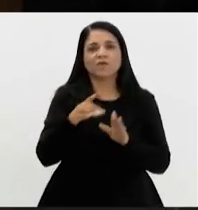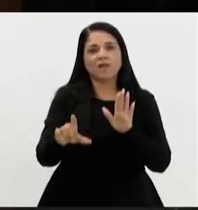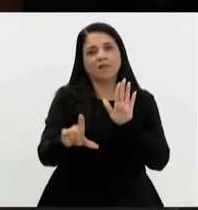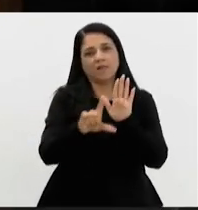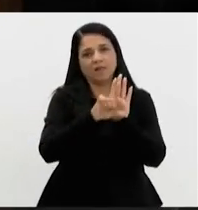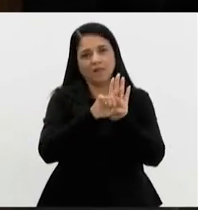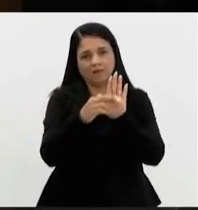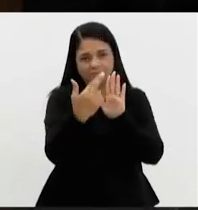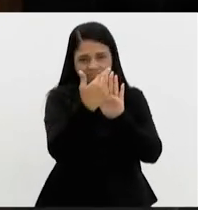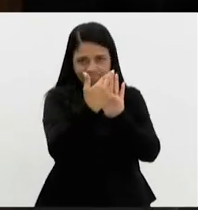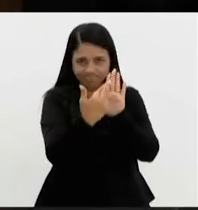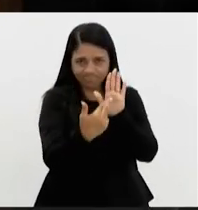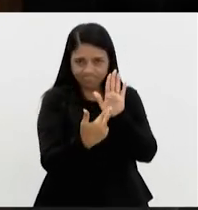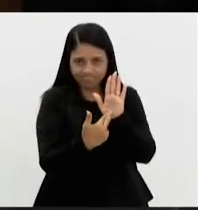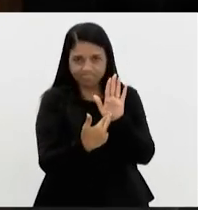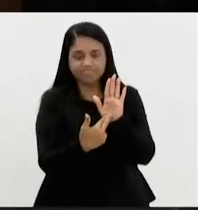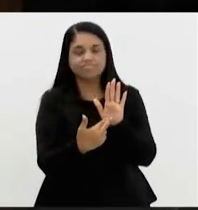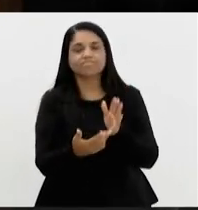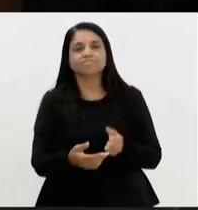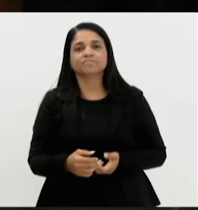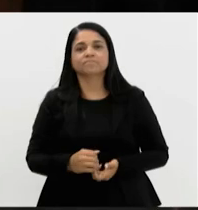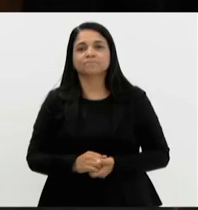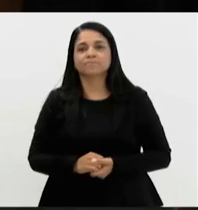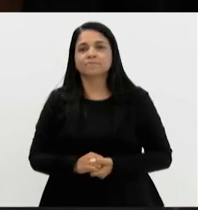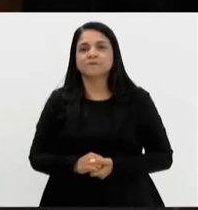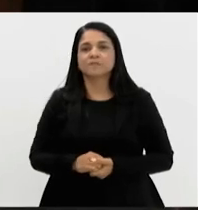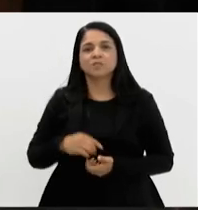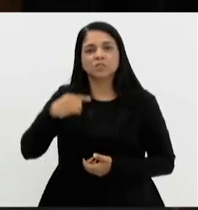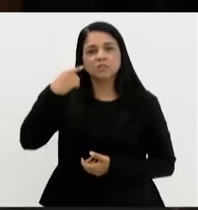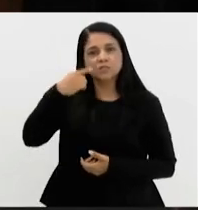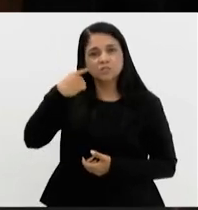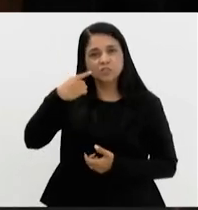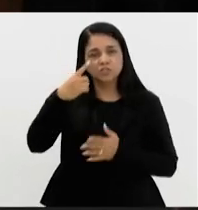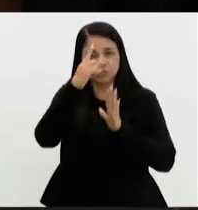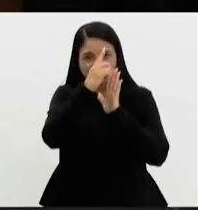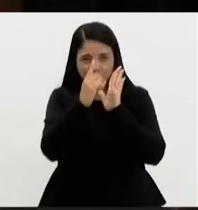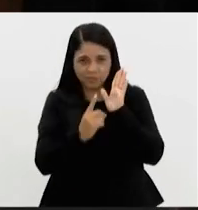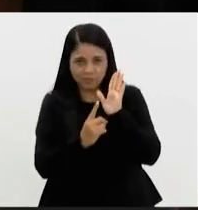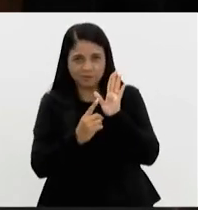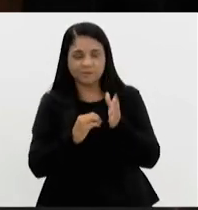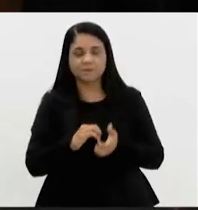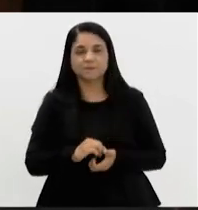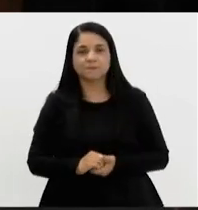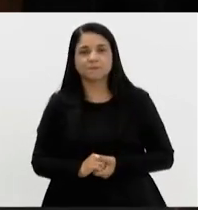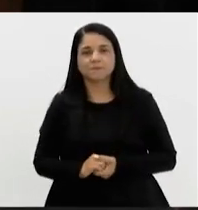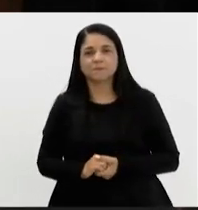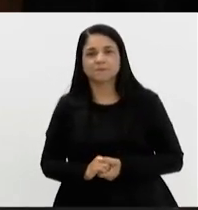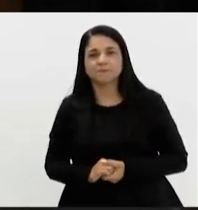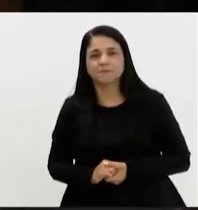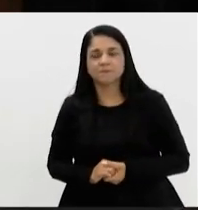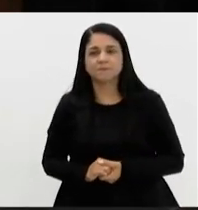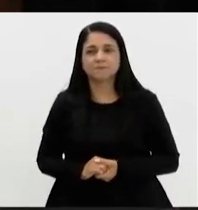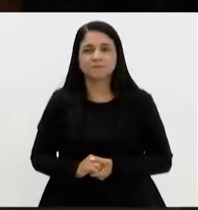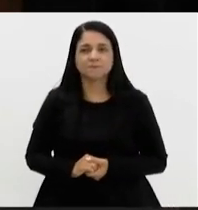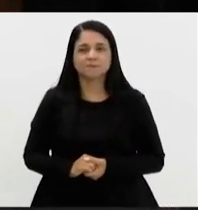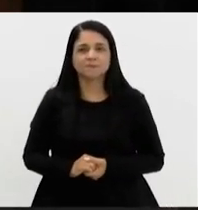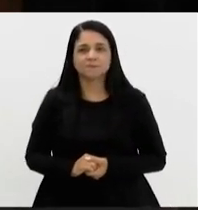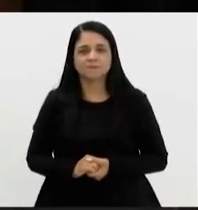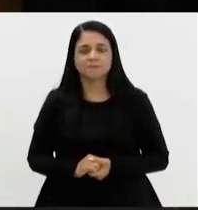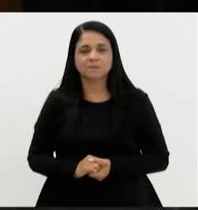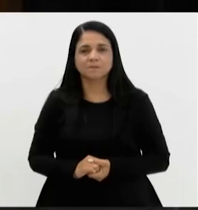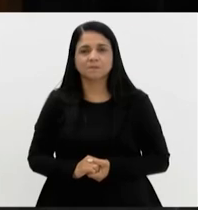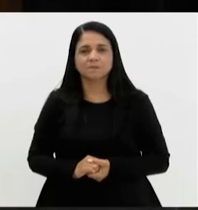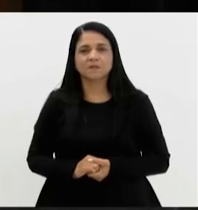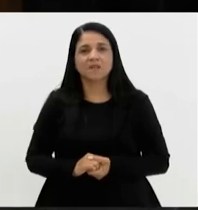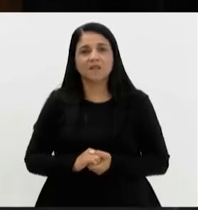nova legislação e e e diretrizes eh com relação às Deep